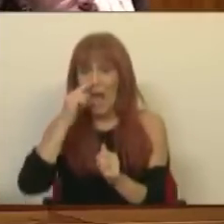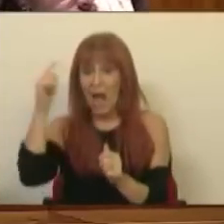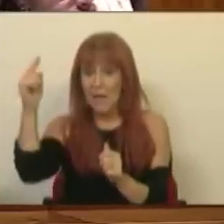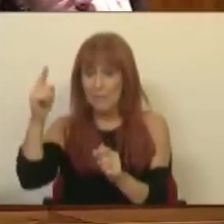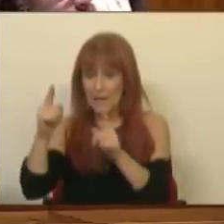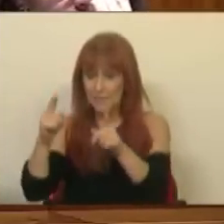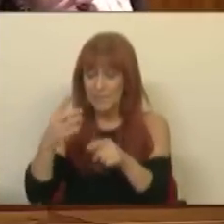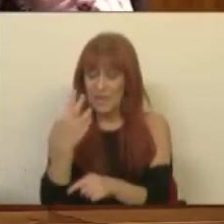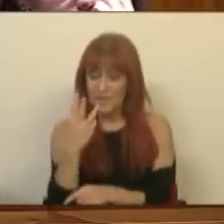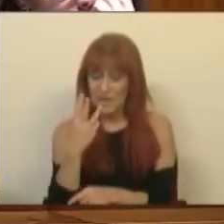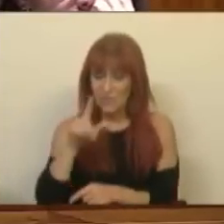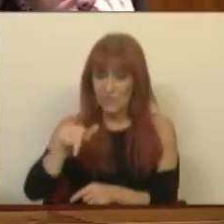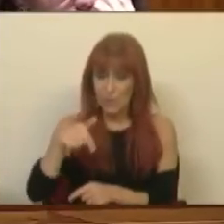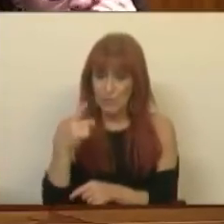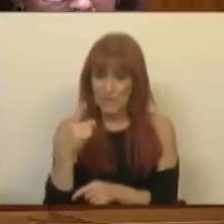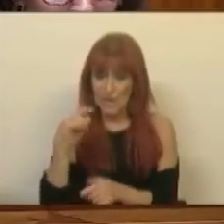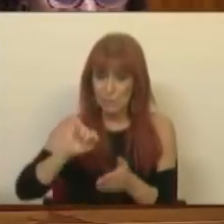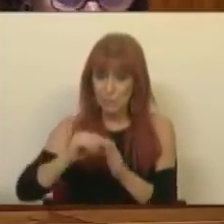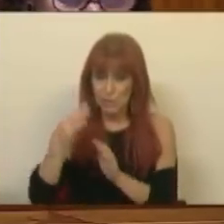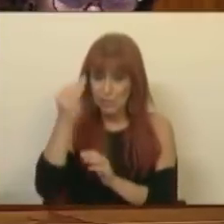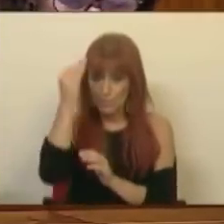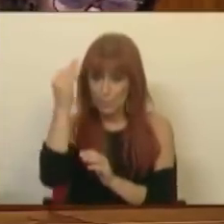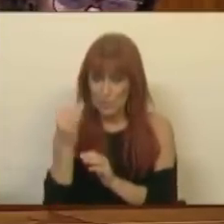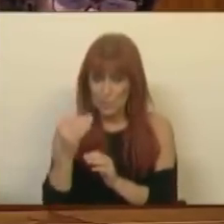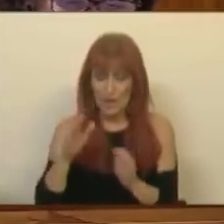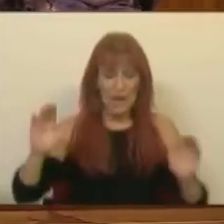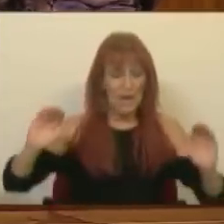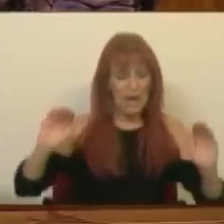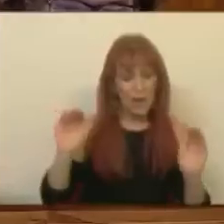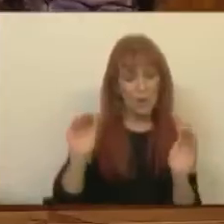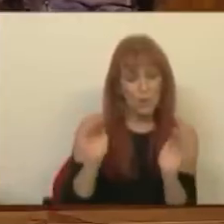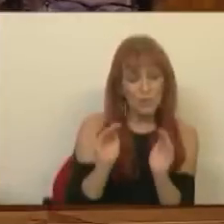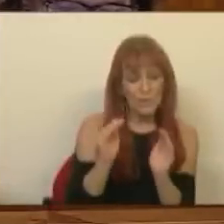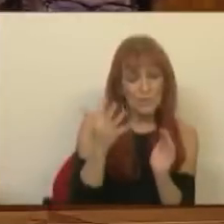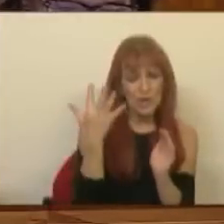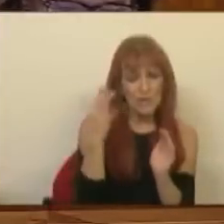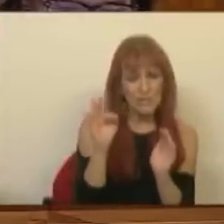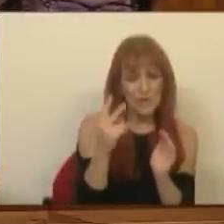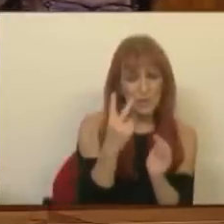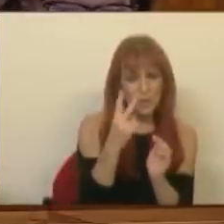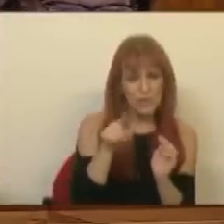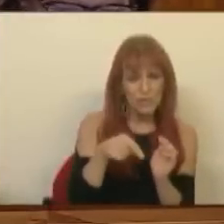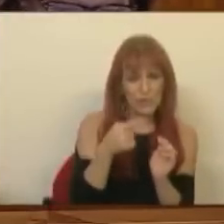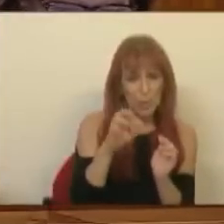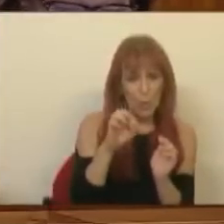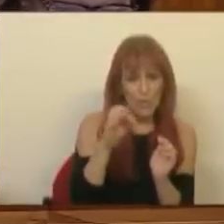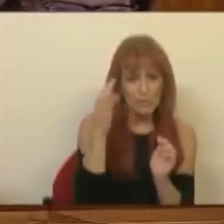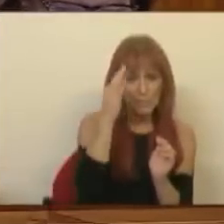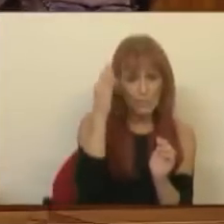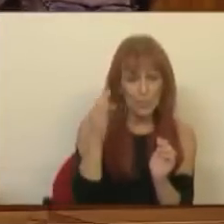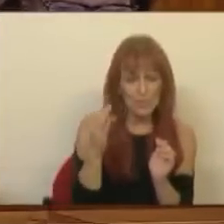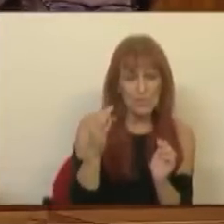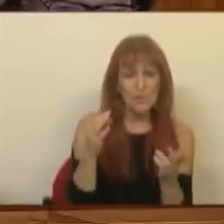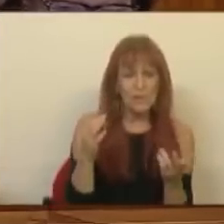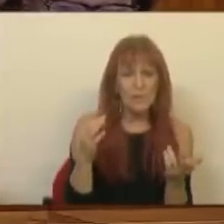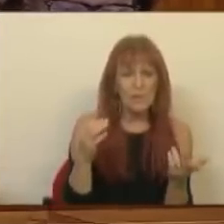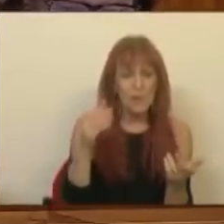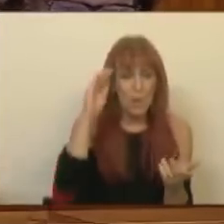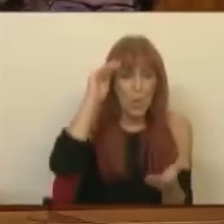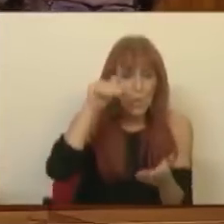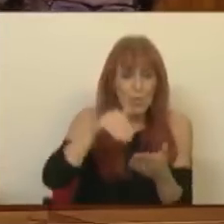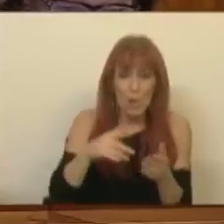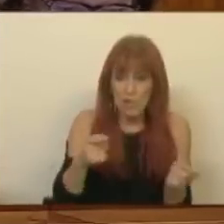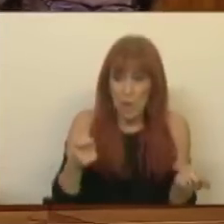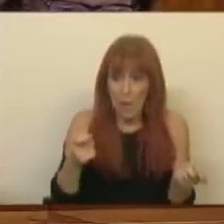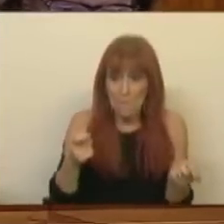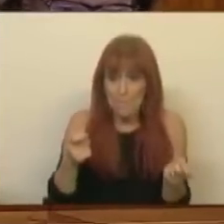Alemanha 3,6 pontos percentuais reduzimos relativamente à França 2,8 pontos baixos O que é que nós estamos